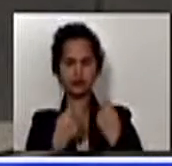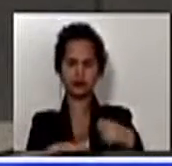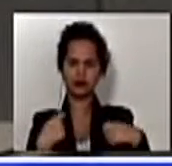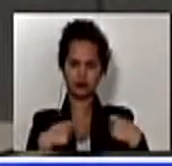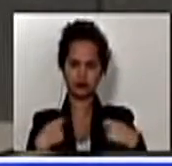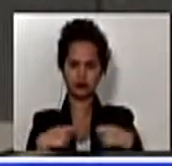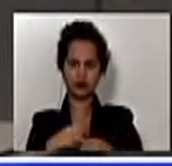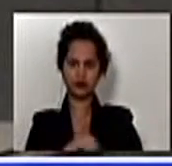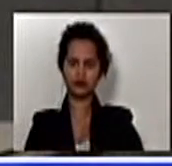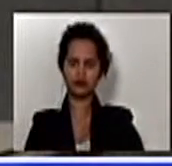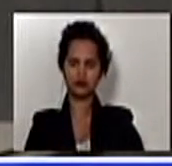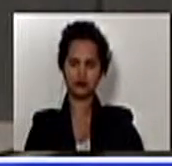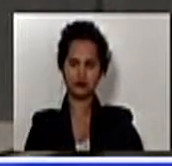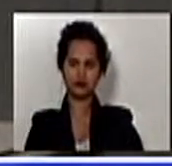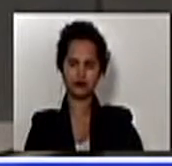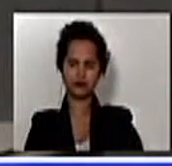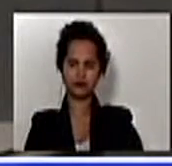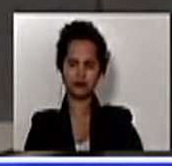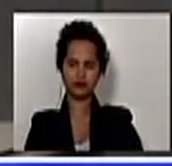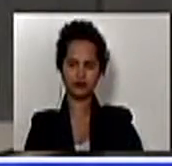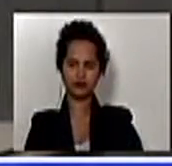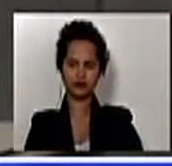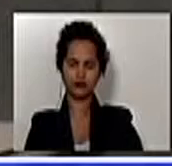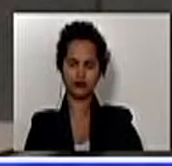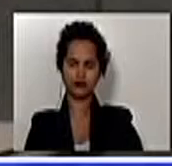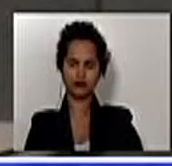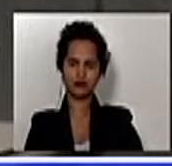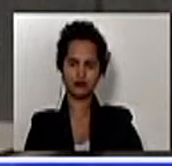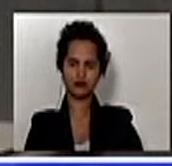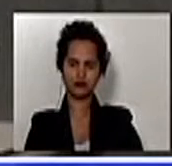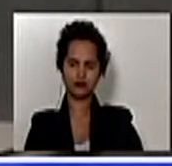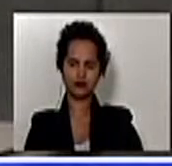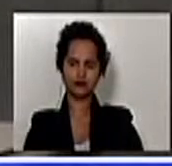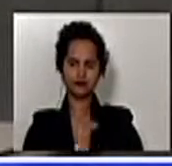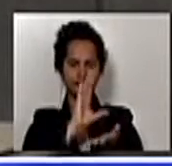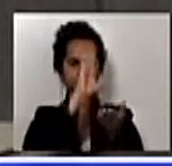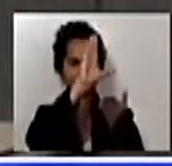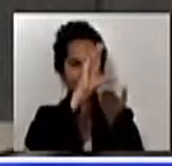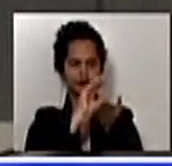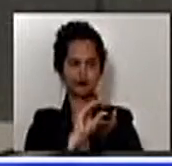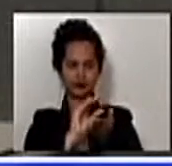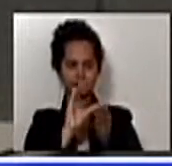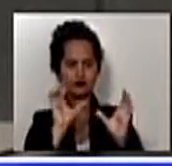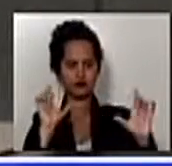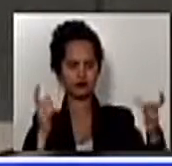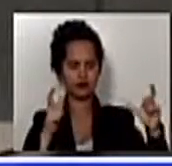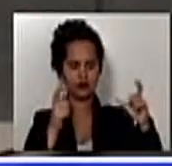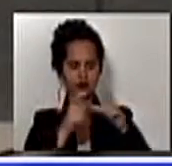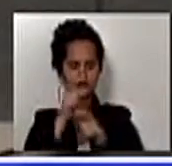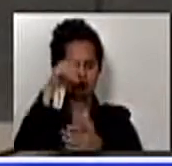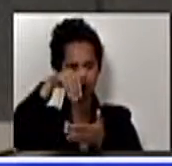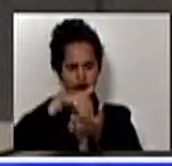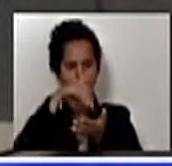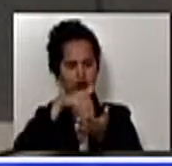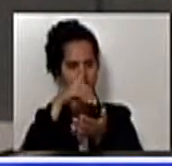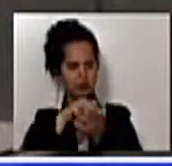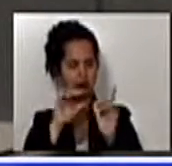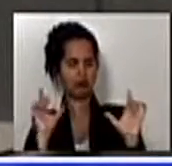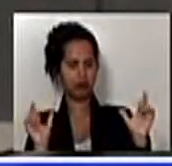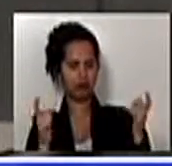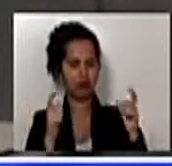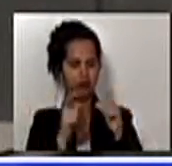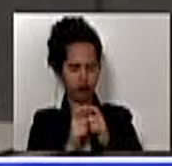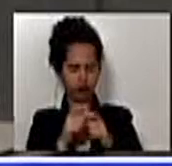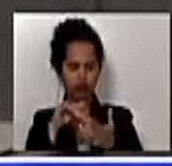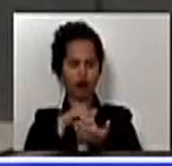governo recém-assumido, não é? Ele reduz drasticamente o número de secretarias, reduz drasticamente o número